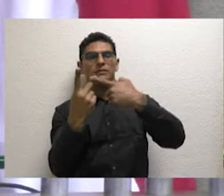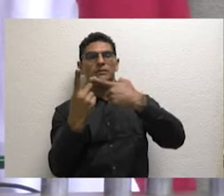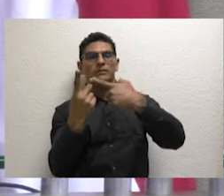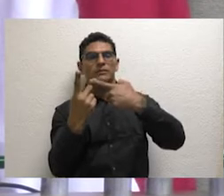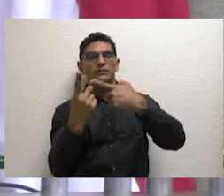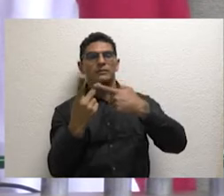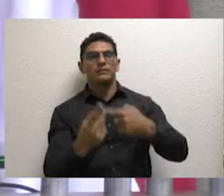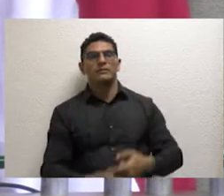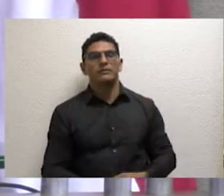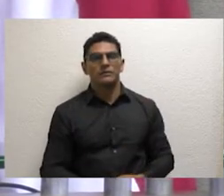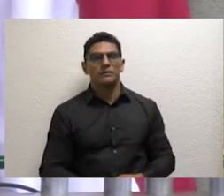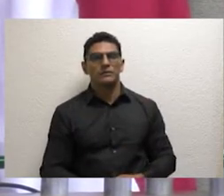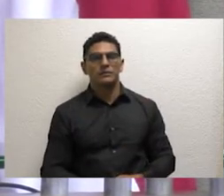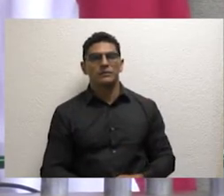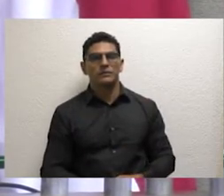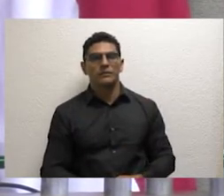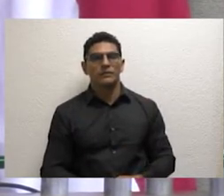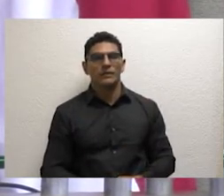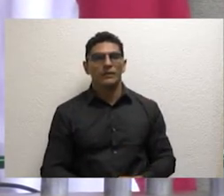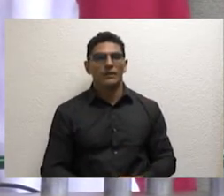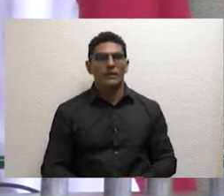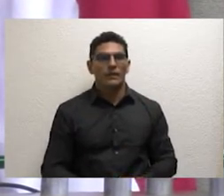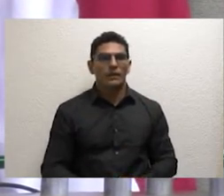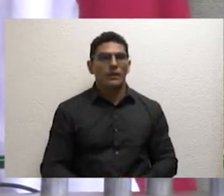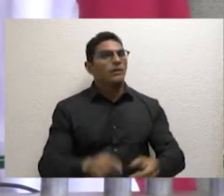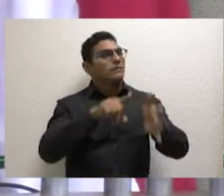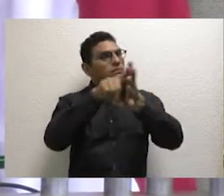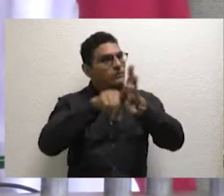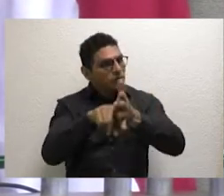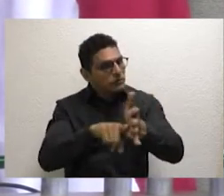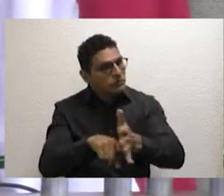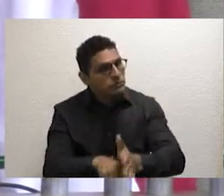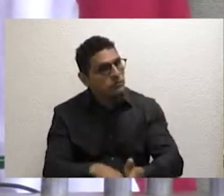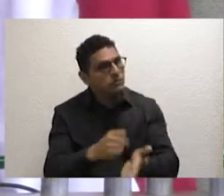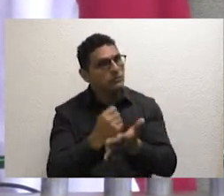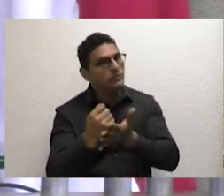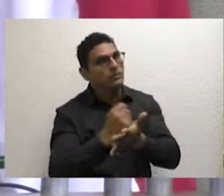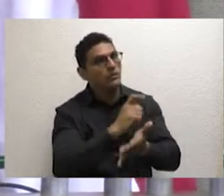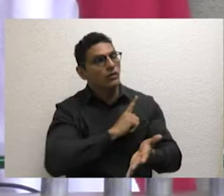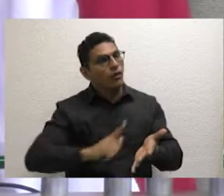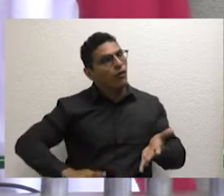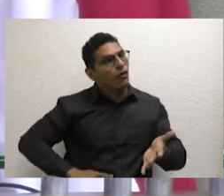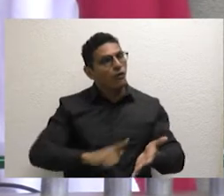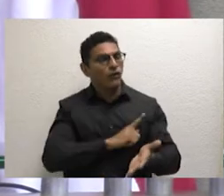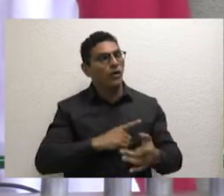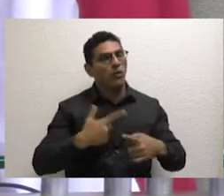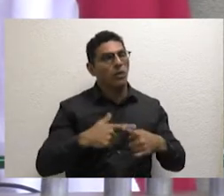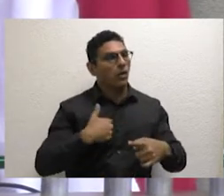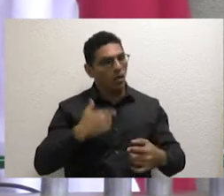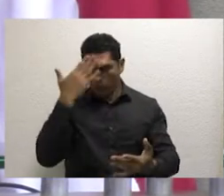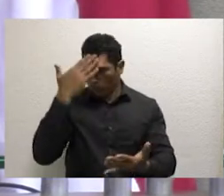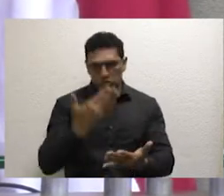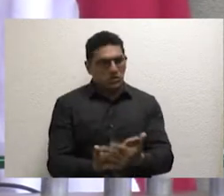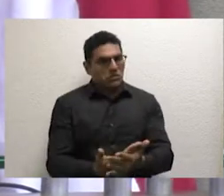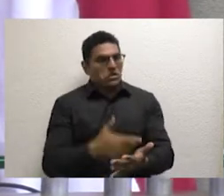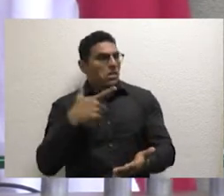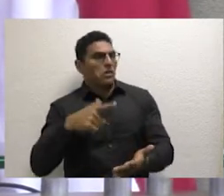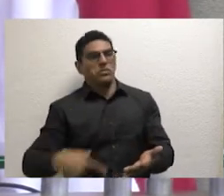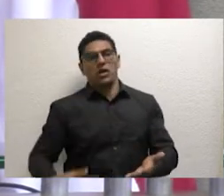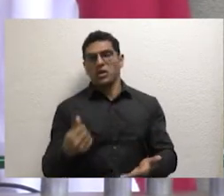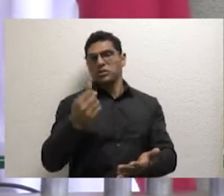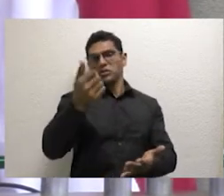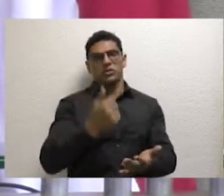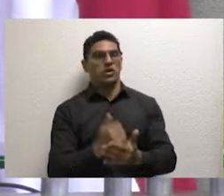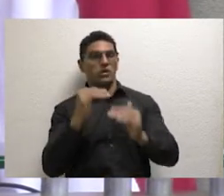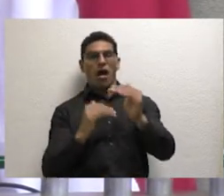uma auditoria nas contas do governo porque nós não acreditamos que não tem dinheiro e que está acima